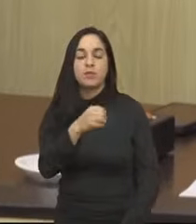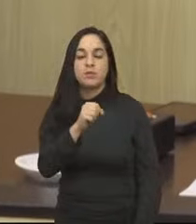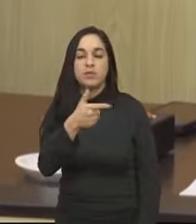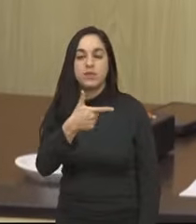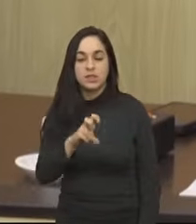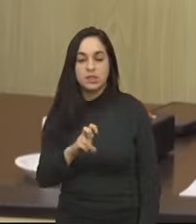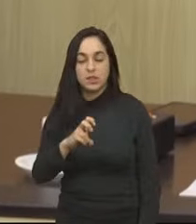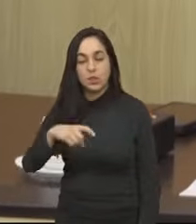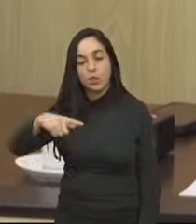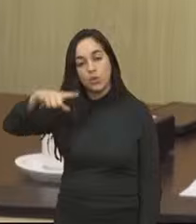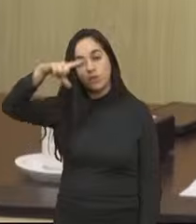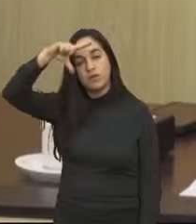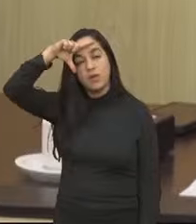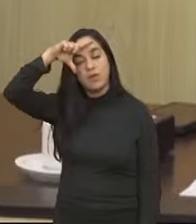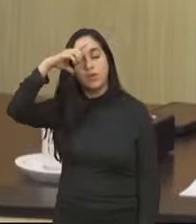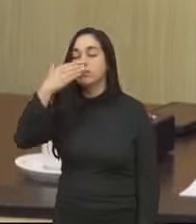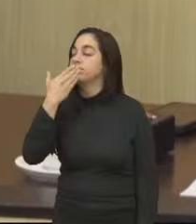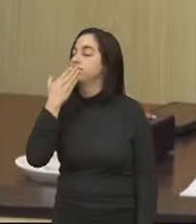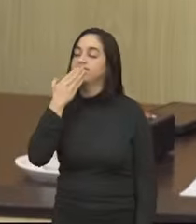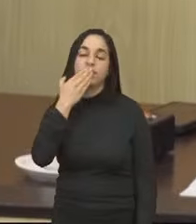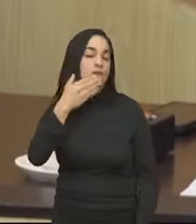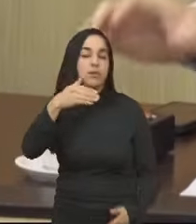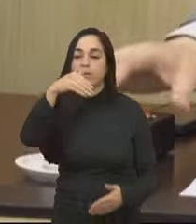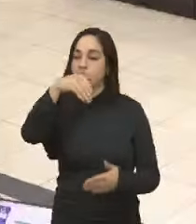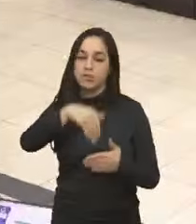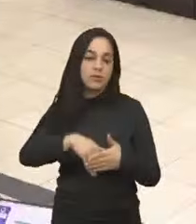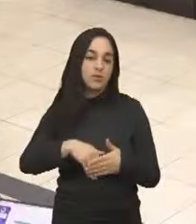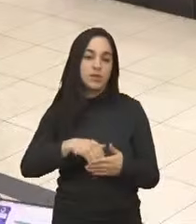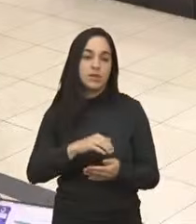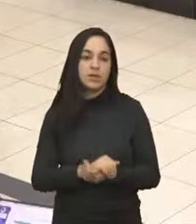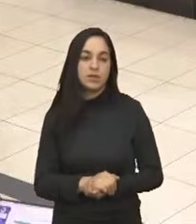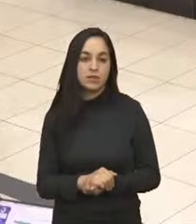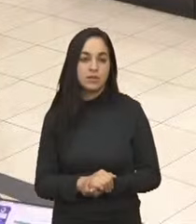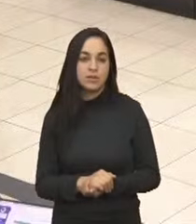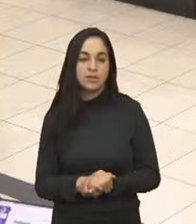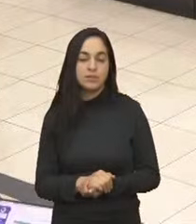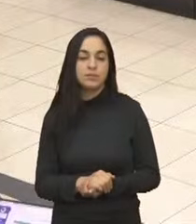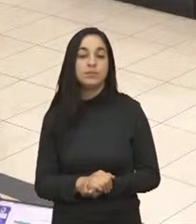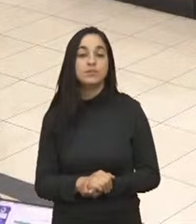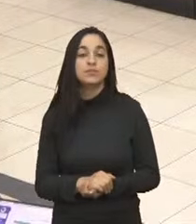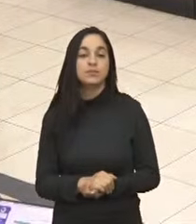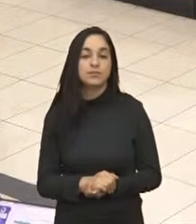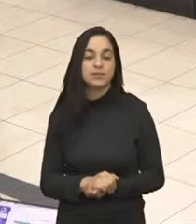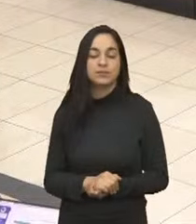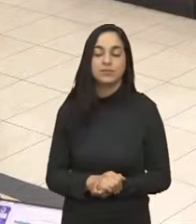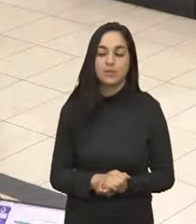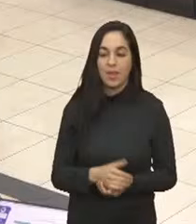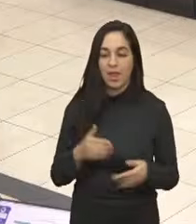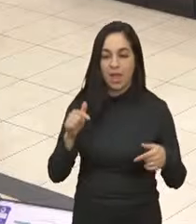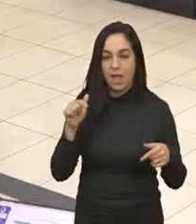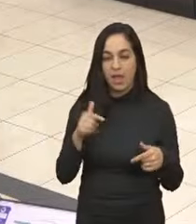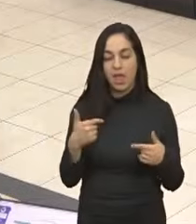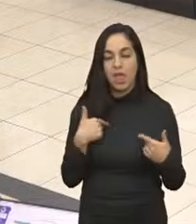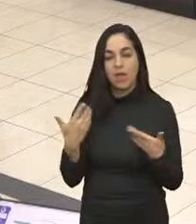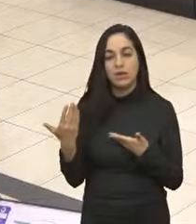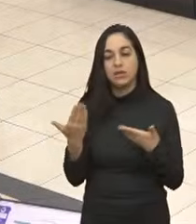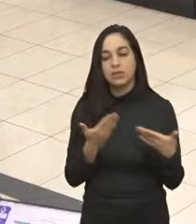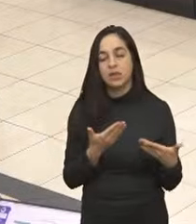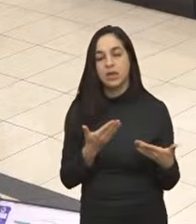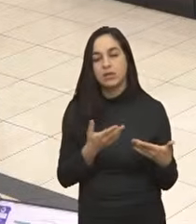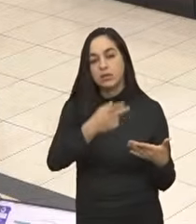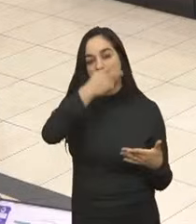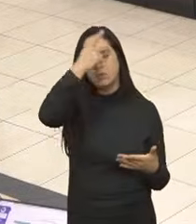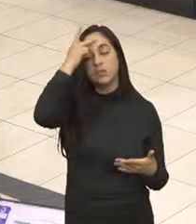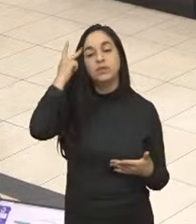Flávio, não foi pedido votação. Senhor presidente, olha, aqui trago a demanda das pessoas que